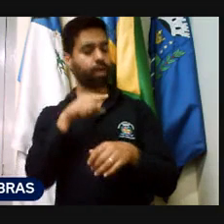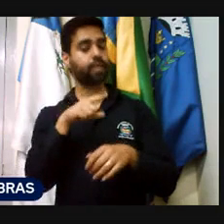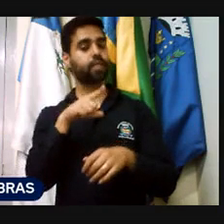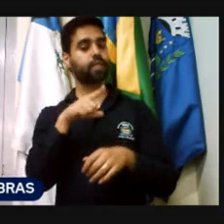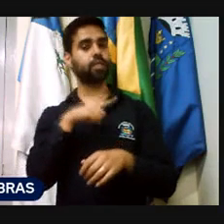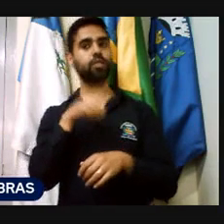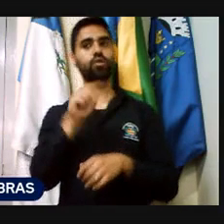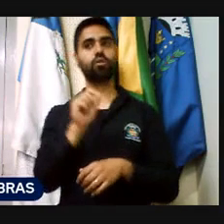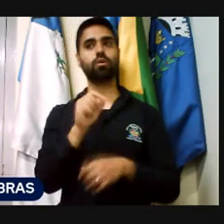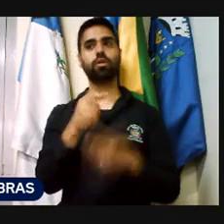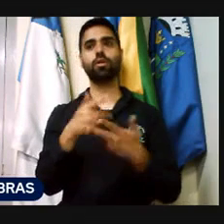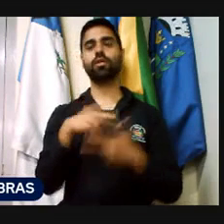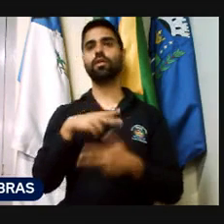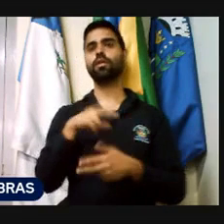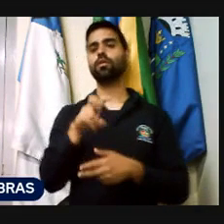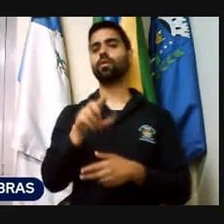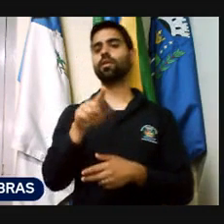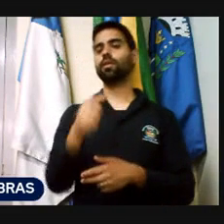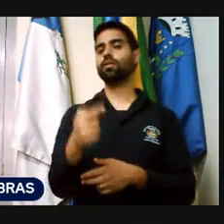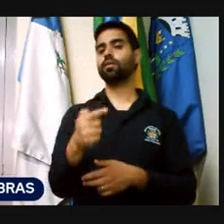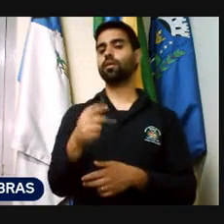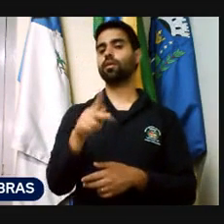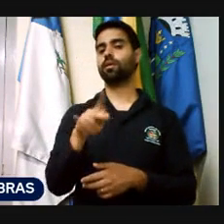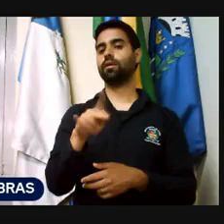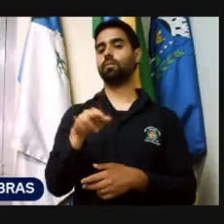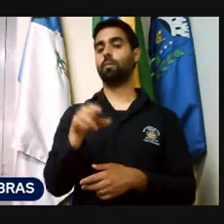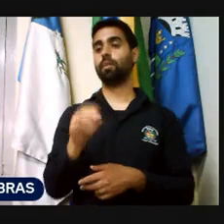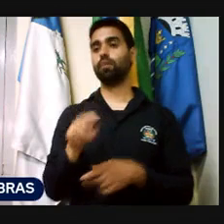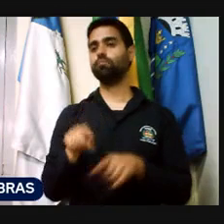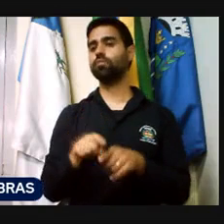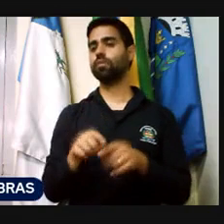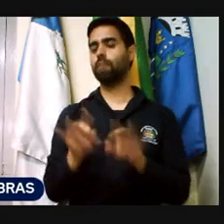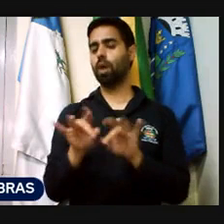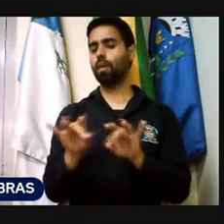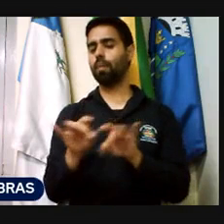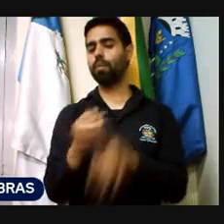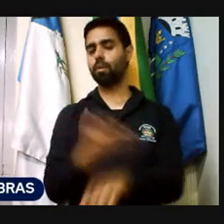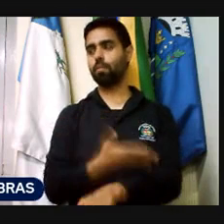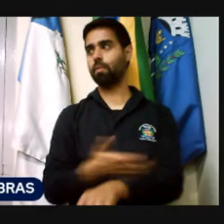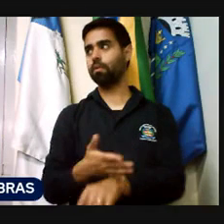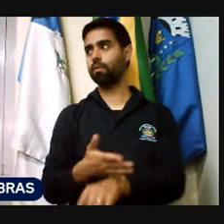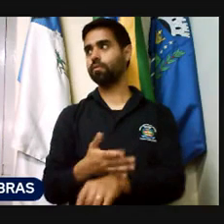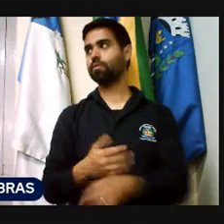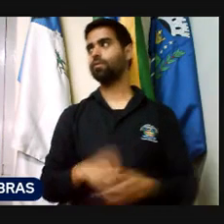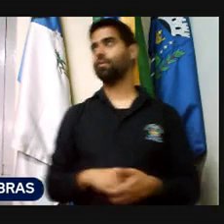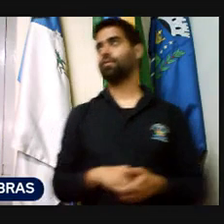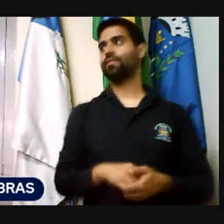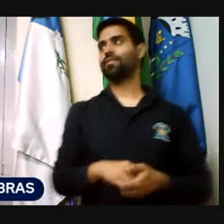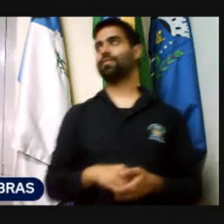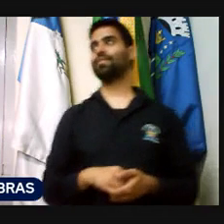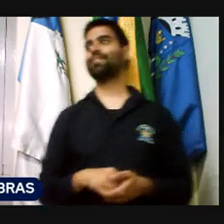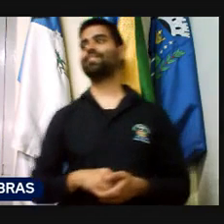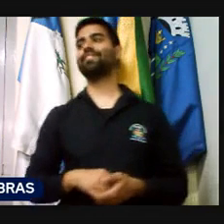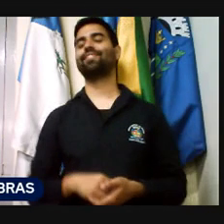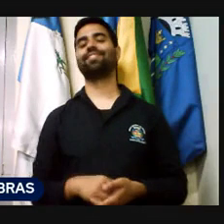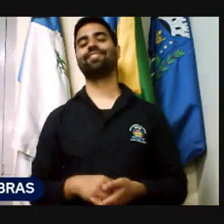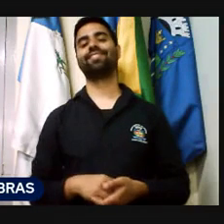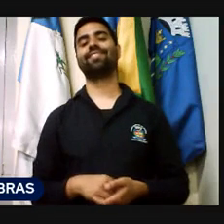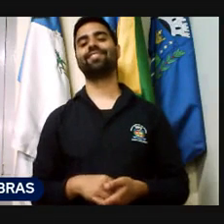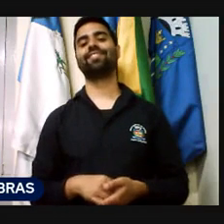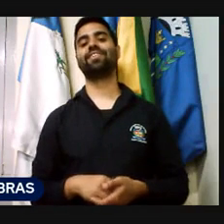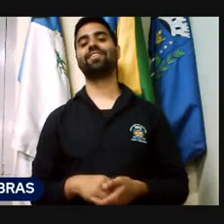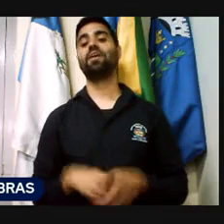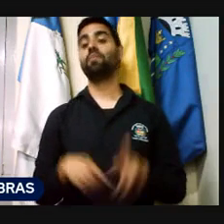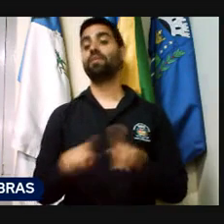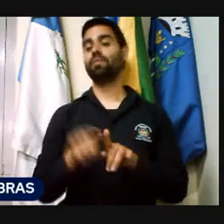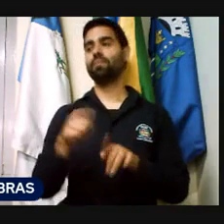constatado tratar-se de 57 pinos contendo pó branco, também encaminhada na 91ª. Ao inspetor Ronald, para os posteriores